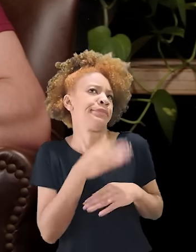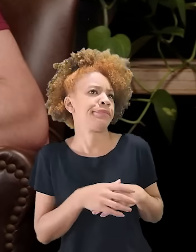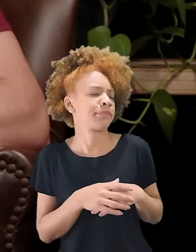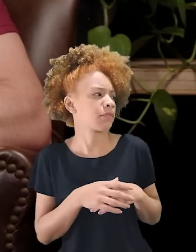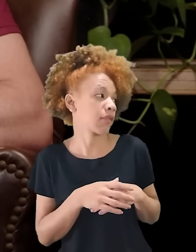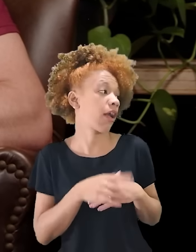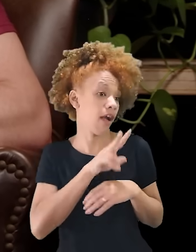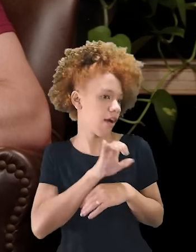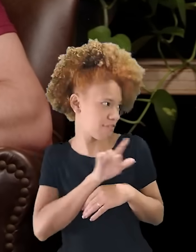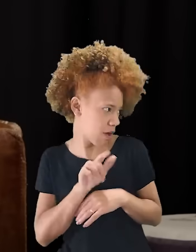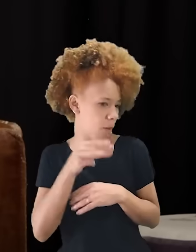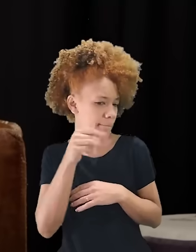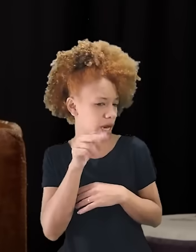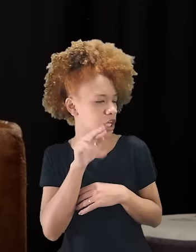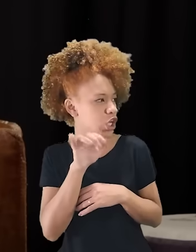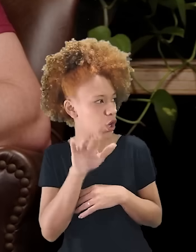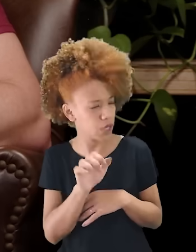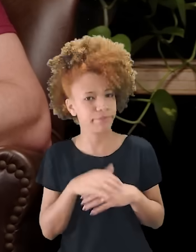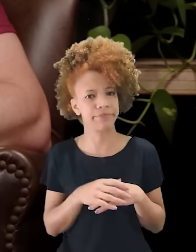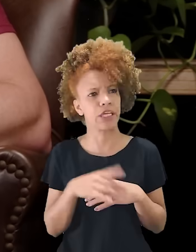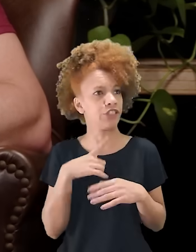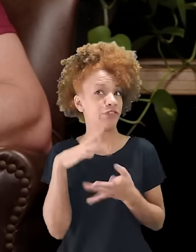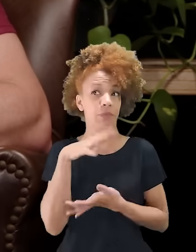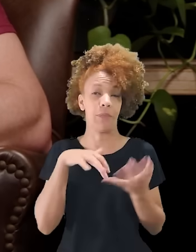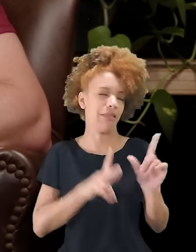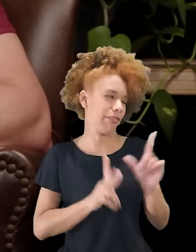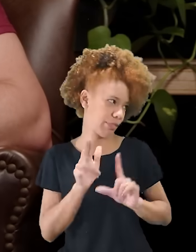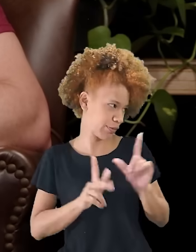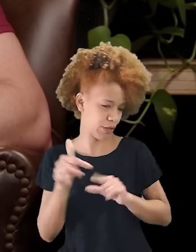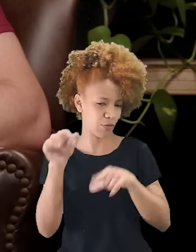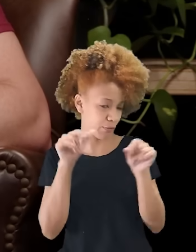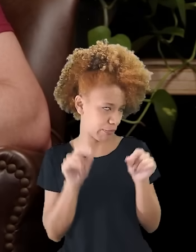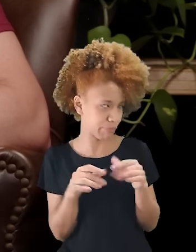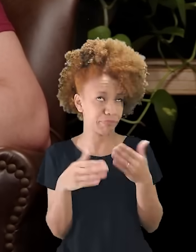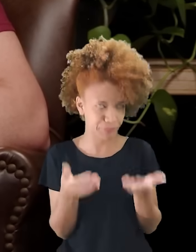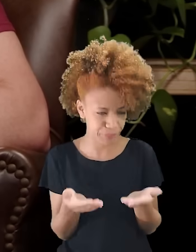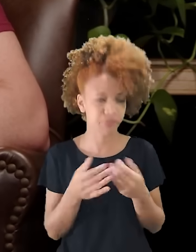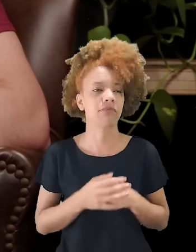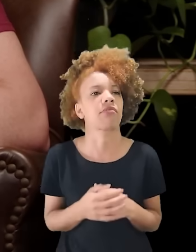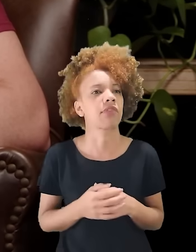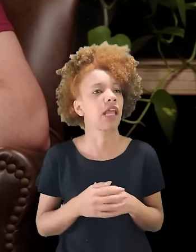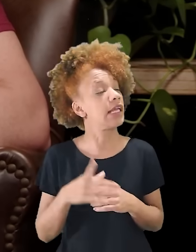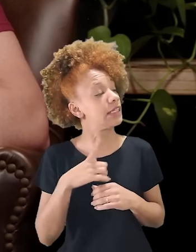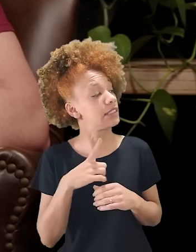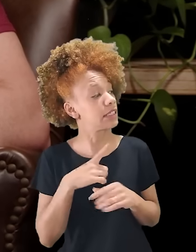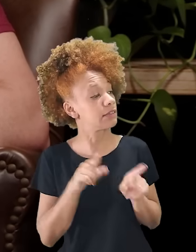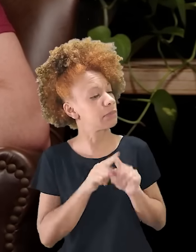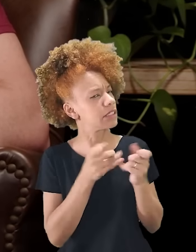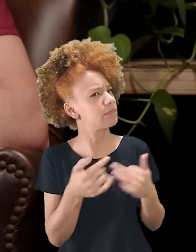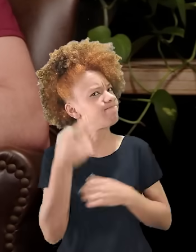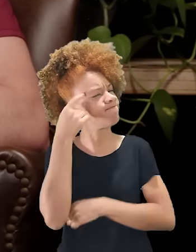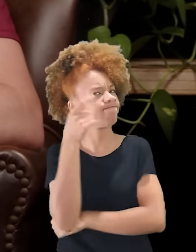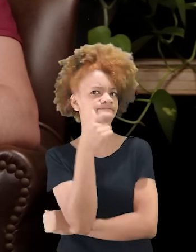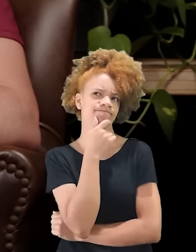eu trouxe aqui a Val maror que embora tivesse muita polêmica nos cotes que selecionaram tem tem muita coisa que ela falou que ela me